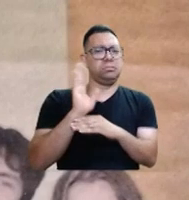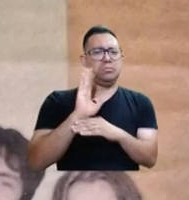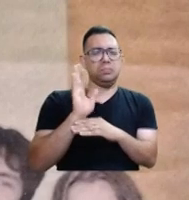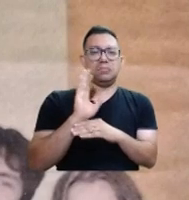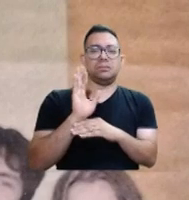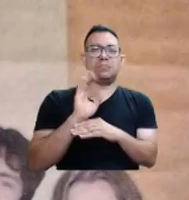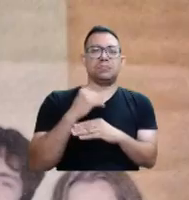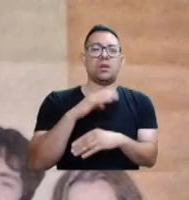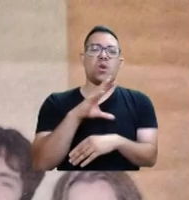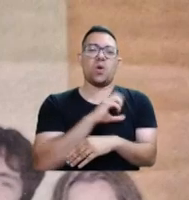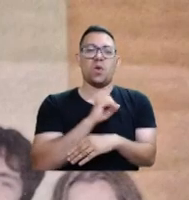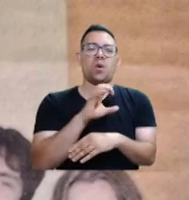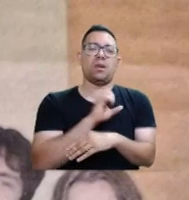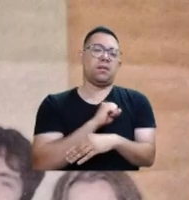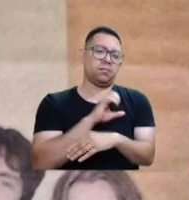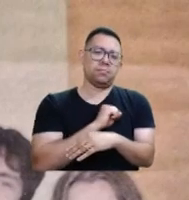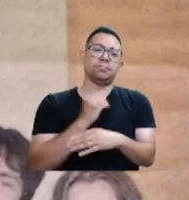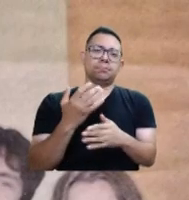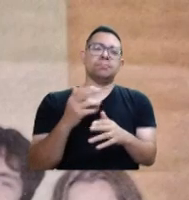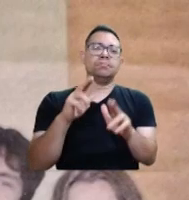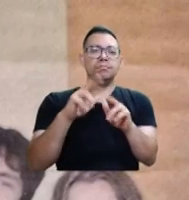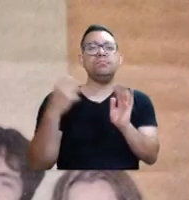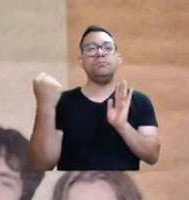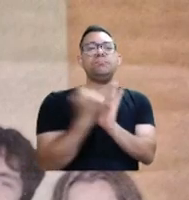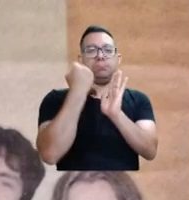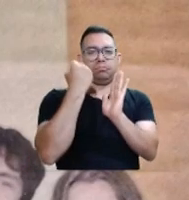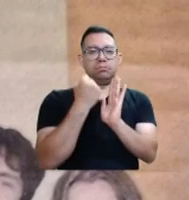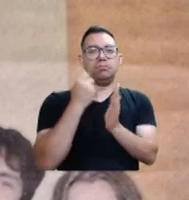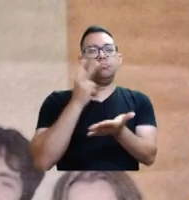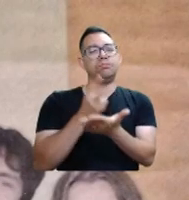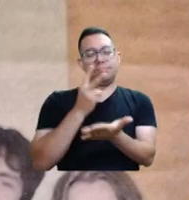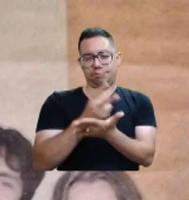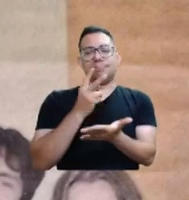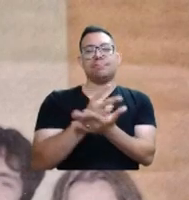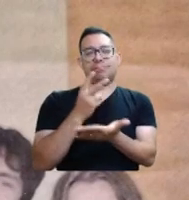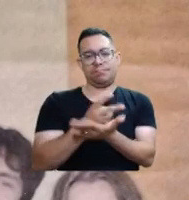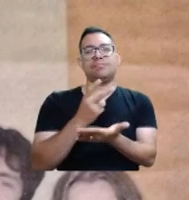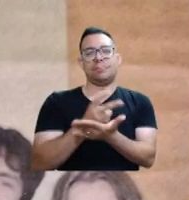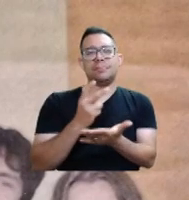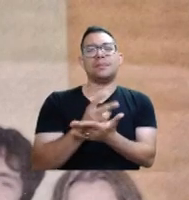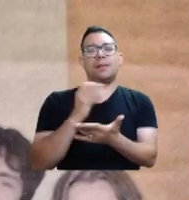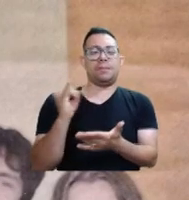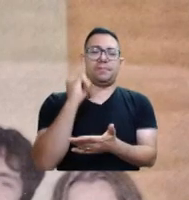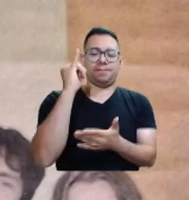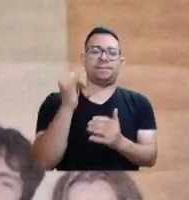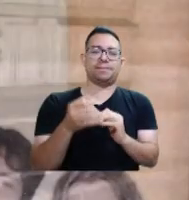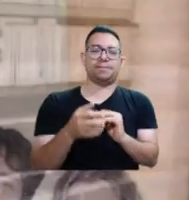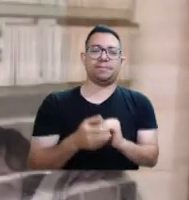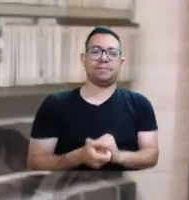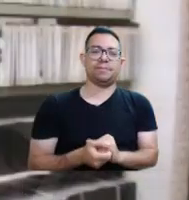frequentando a gramofone e adorando, eles falavam, eu adoro a gramofone. Então, eu acho isso pra gente também é